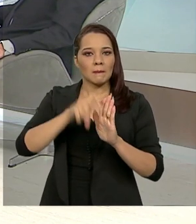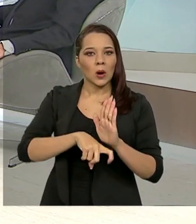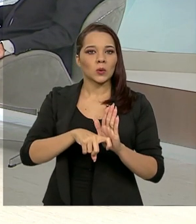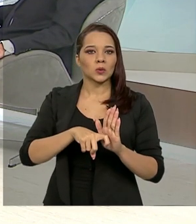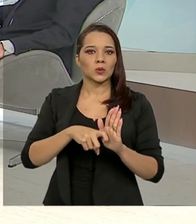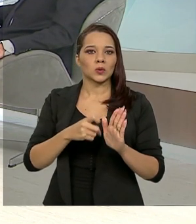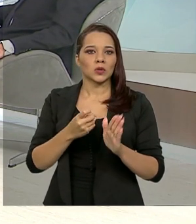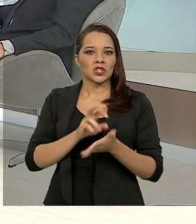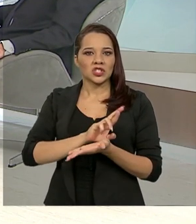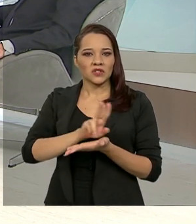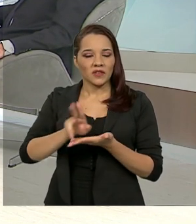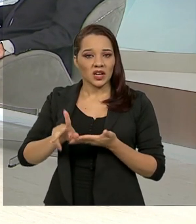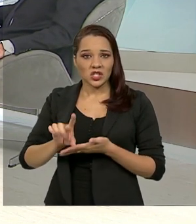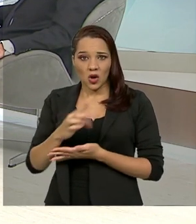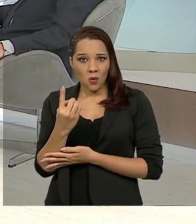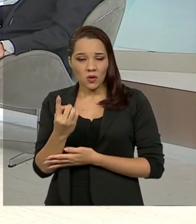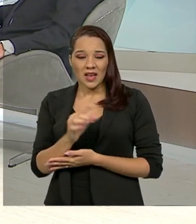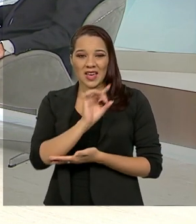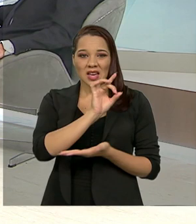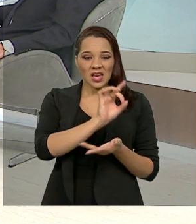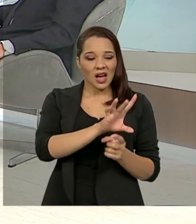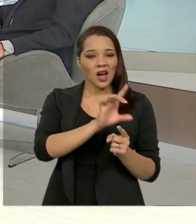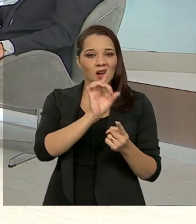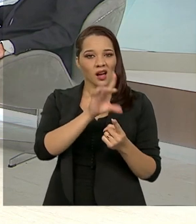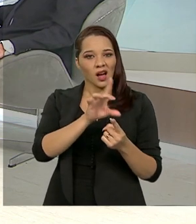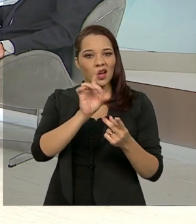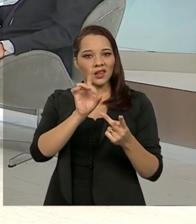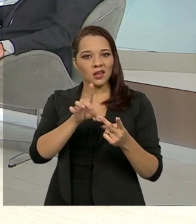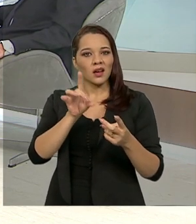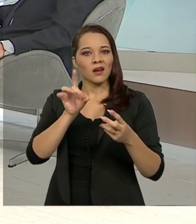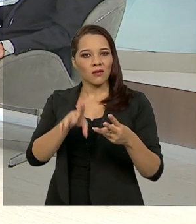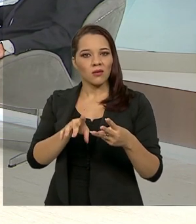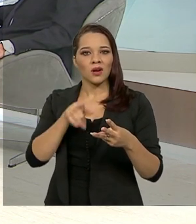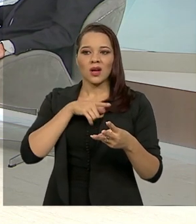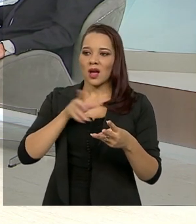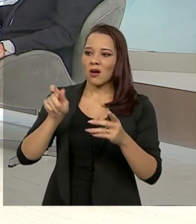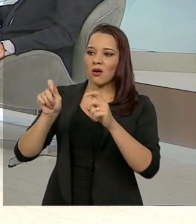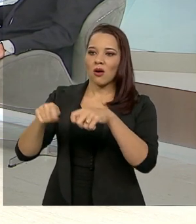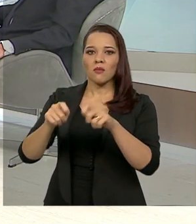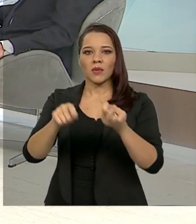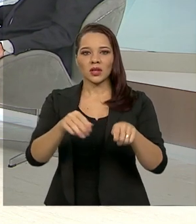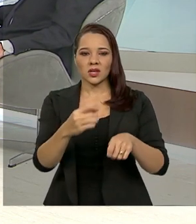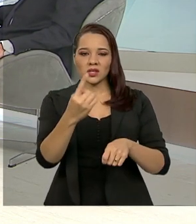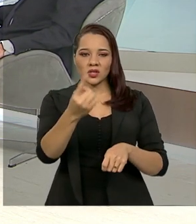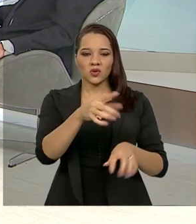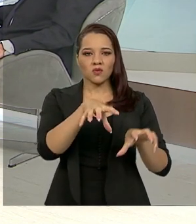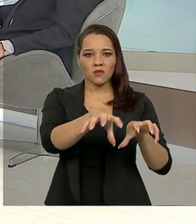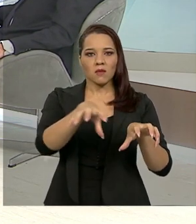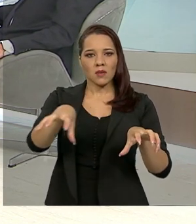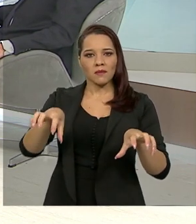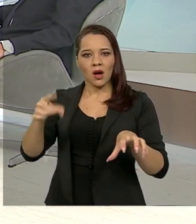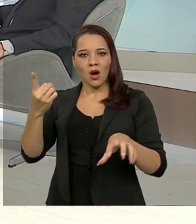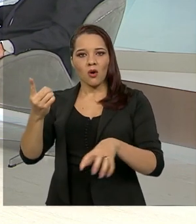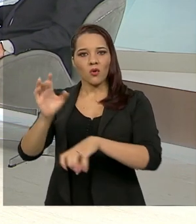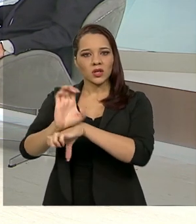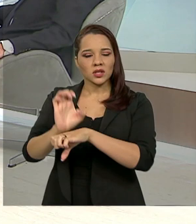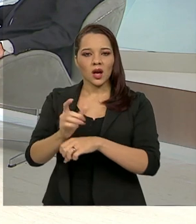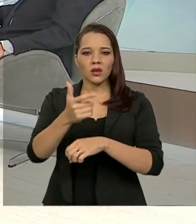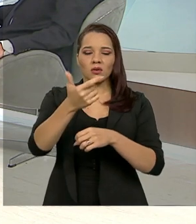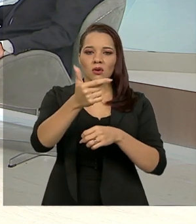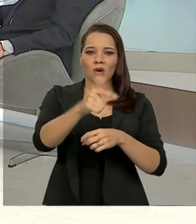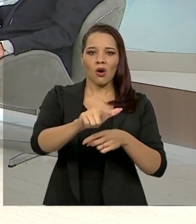de um, e cada um desses impostos sob a competência de um ente federativo diferente,